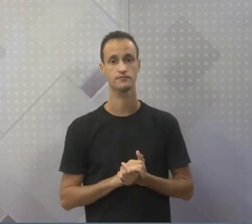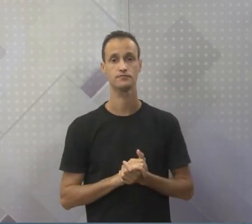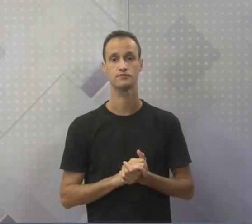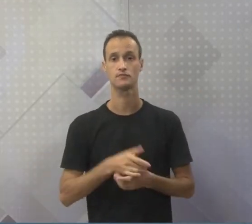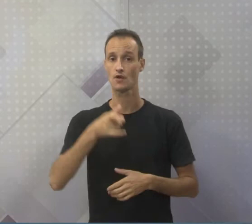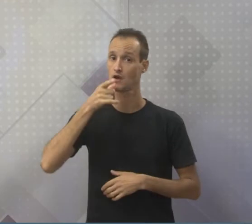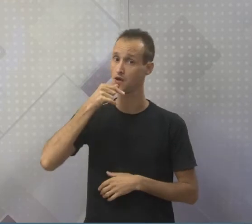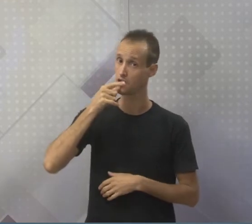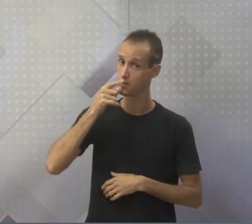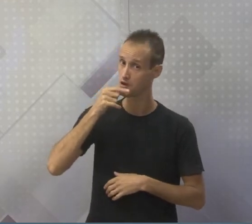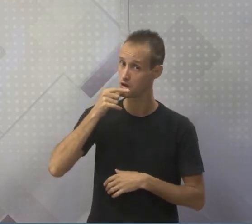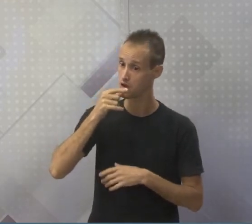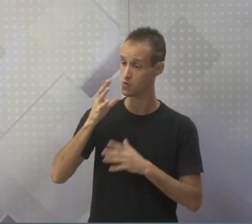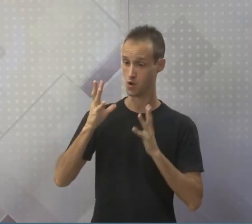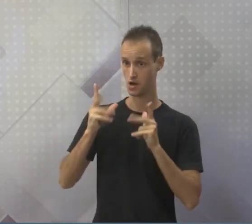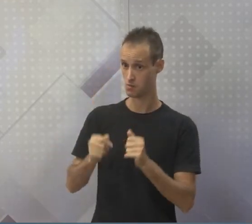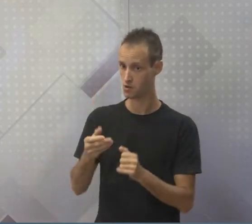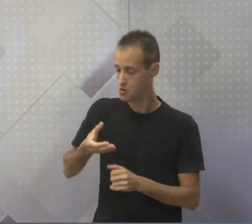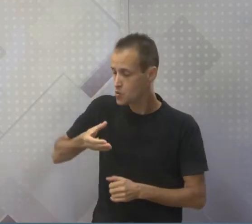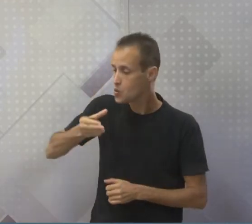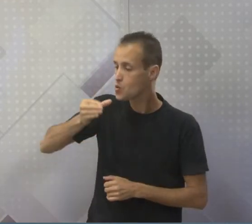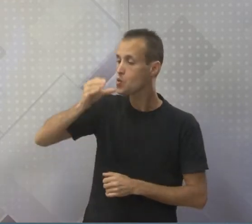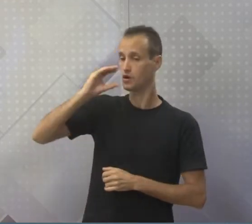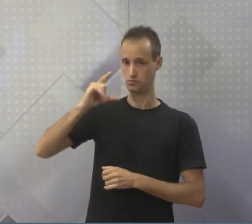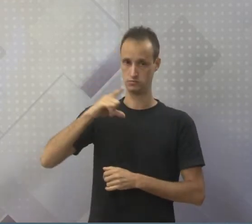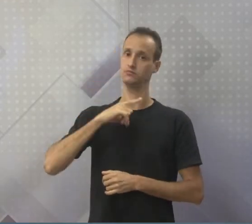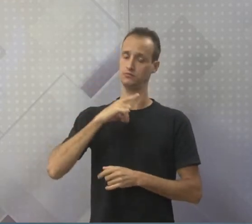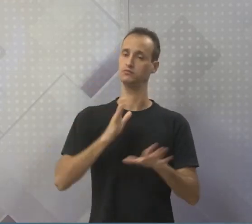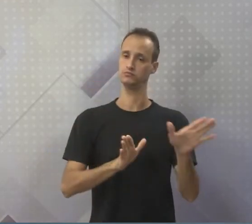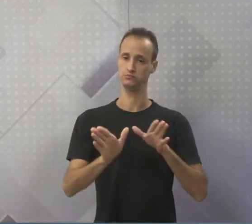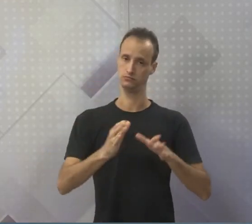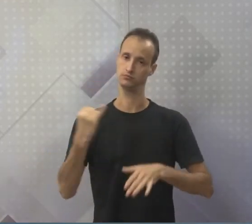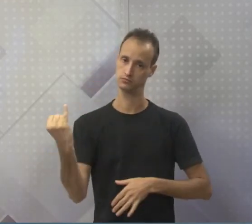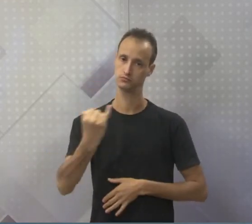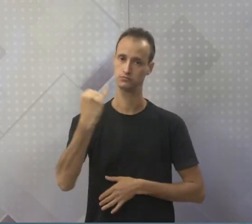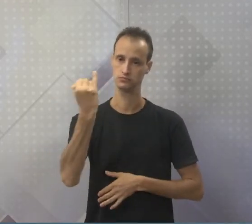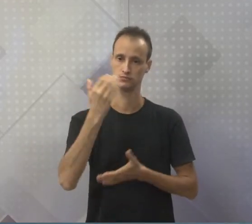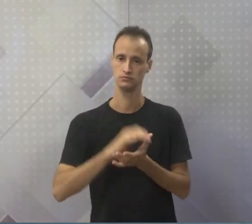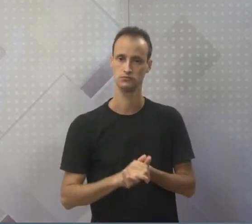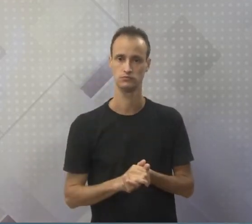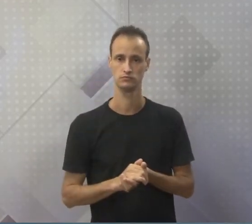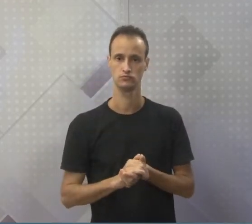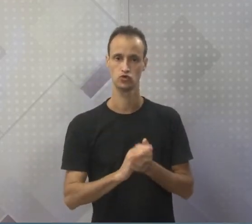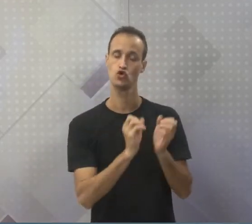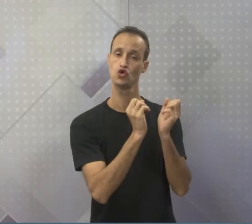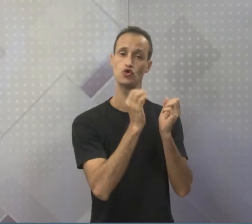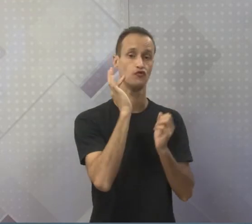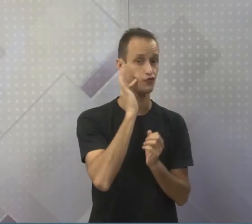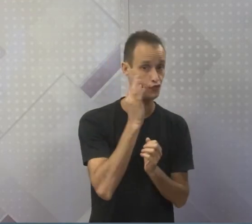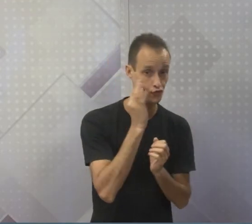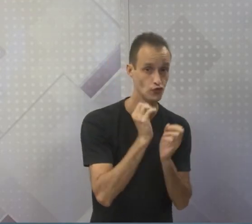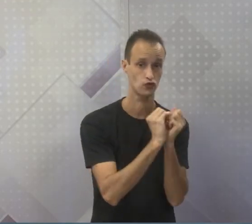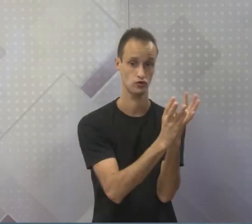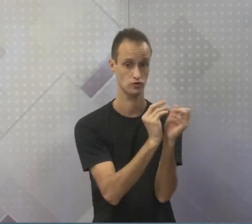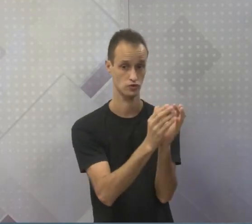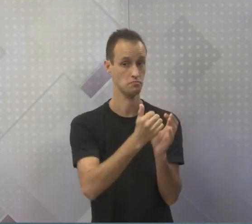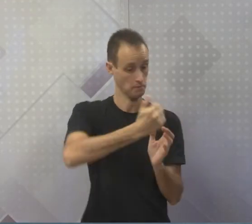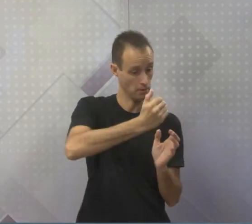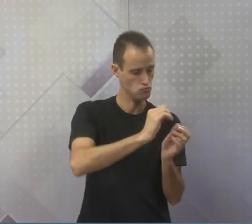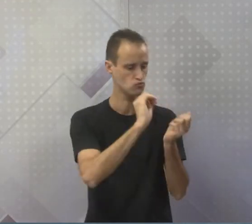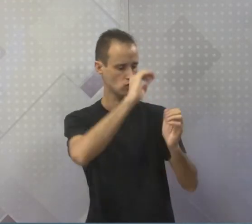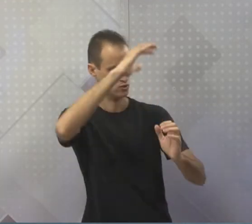Ingerir água tratada, ter acesso à água tratada é outra coisa. Lavar frutas e verduras antes de